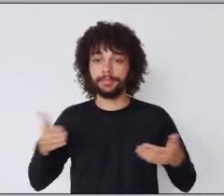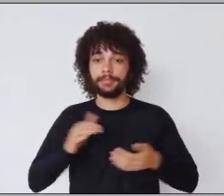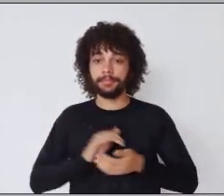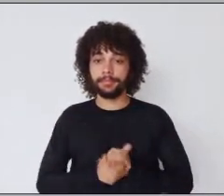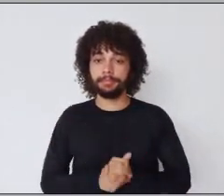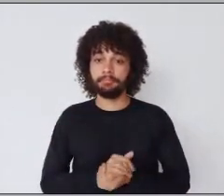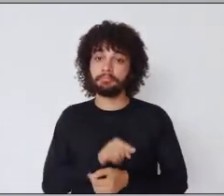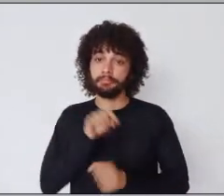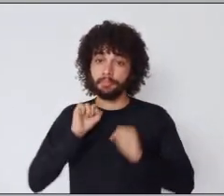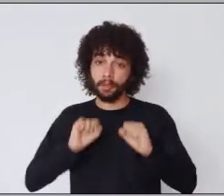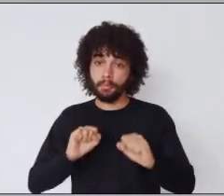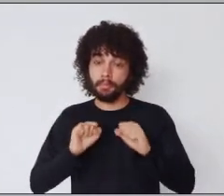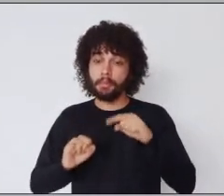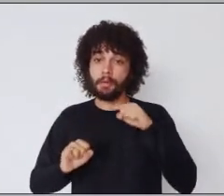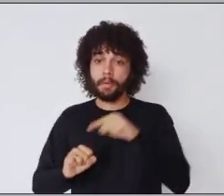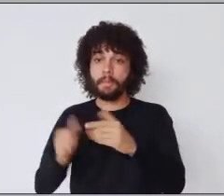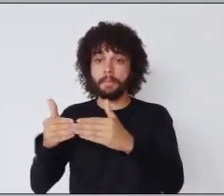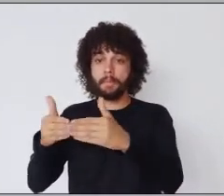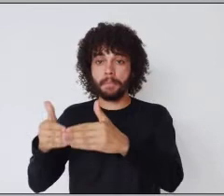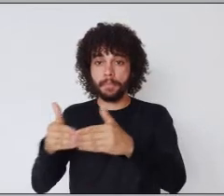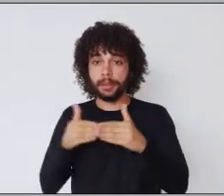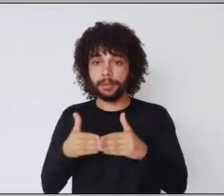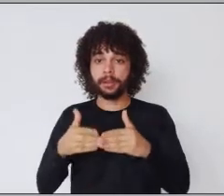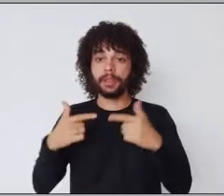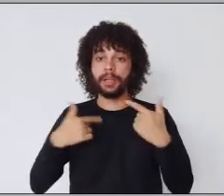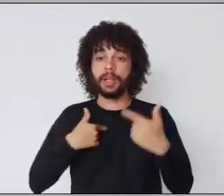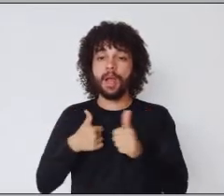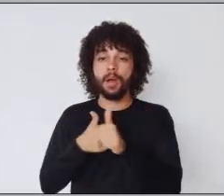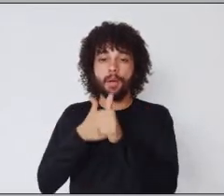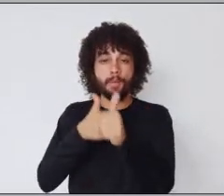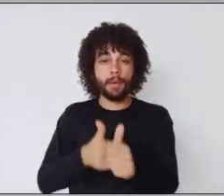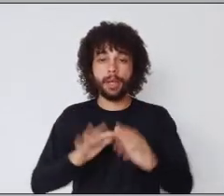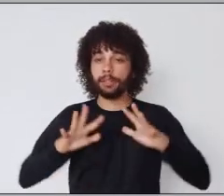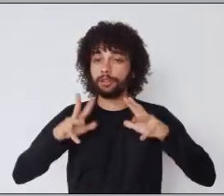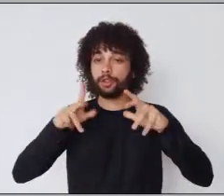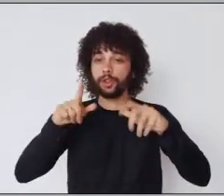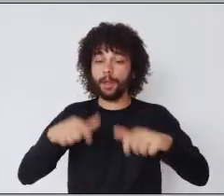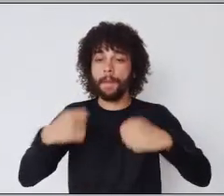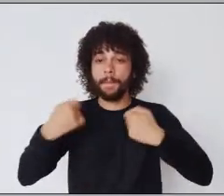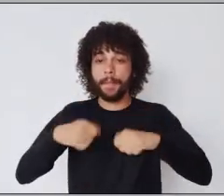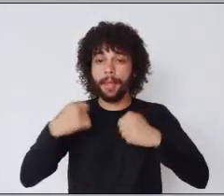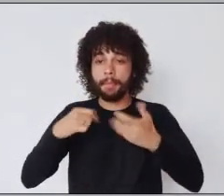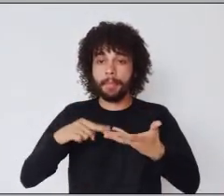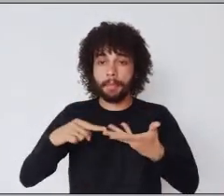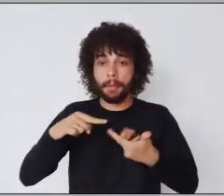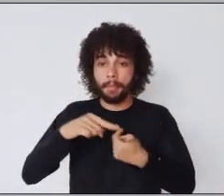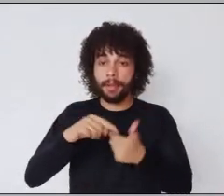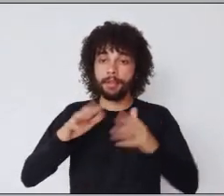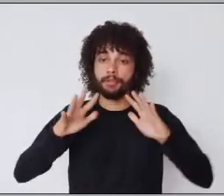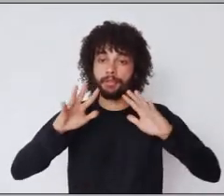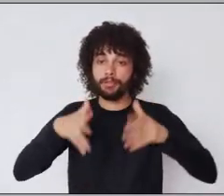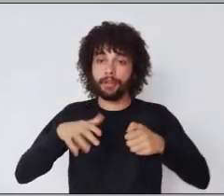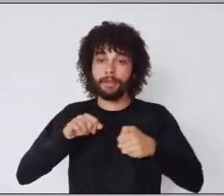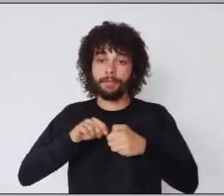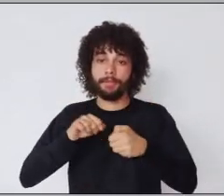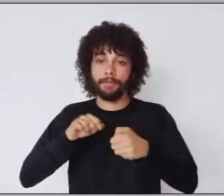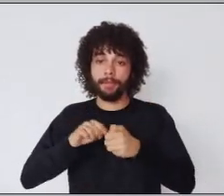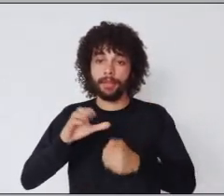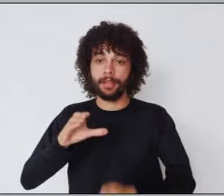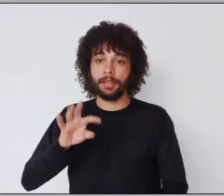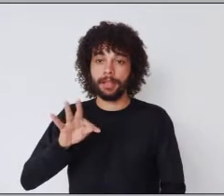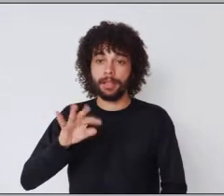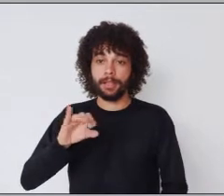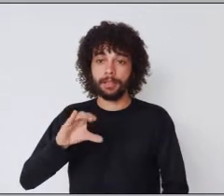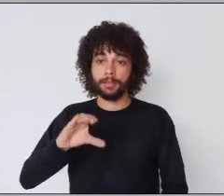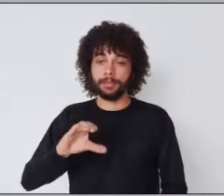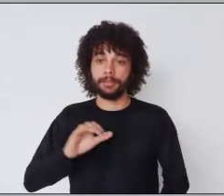atendimento.unifespa.edu.br. Nesse endereço, vocês vão conseguir acessar e ter acompanhamento de todos os chamados que vocês já realizaram com o CETIC.